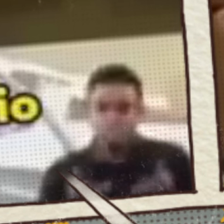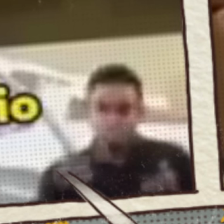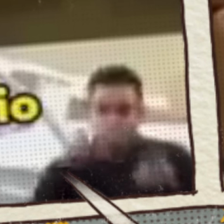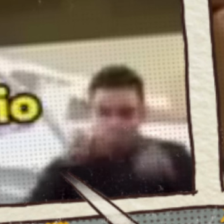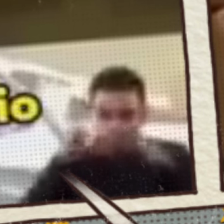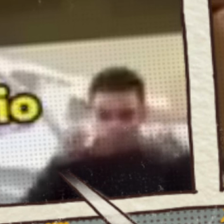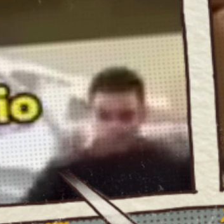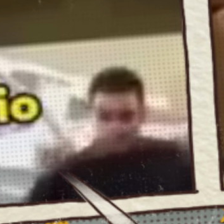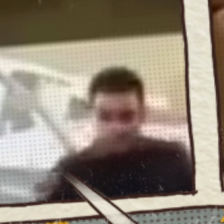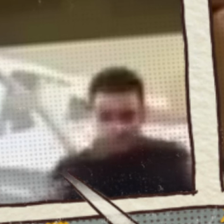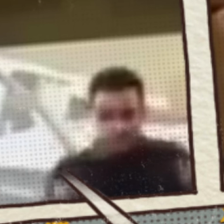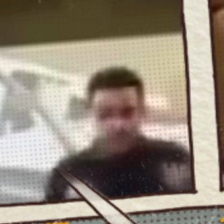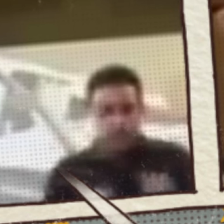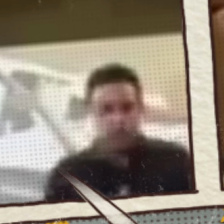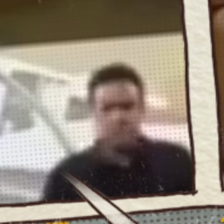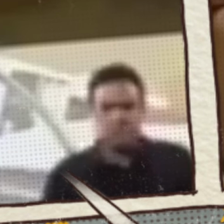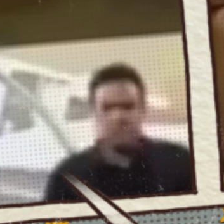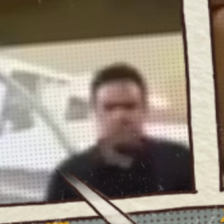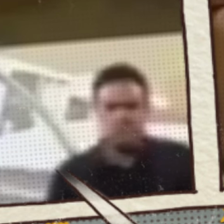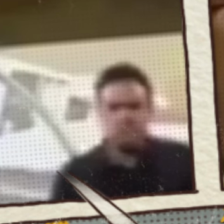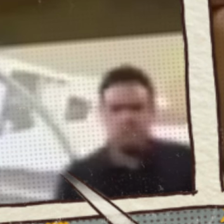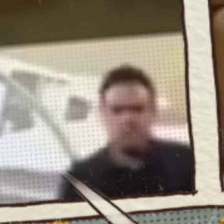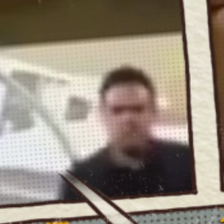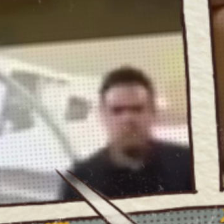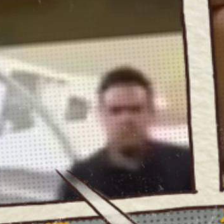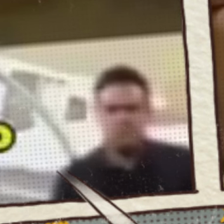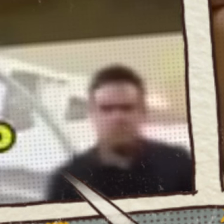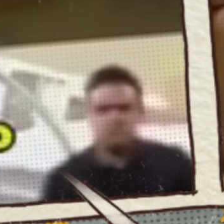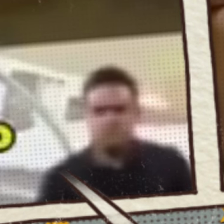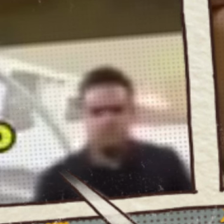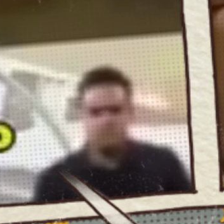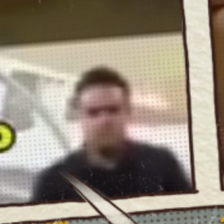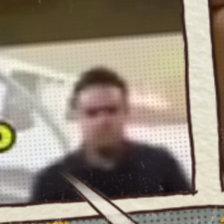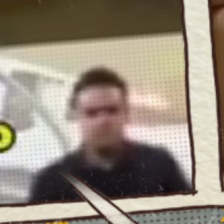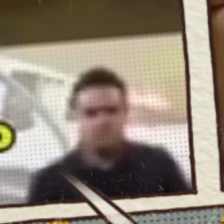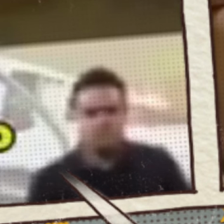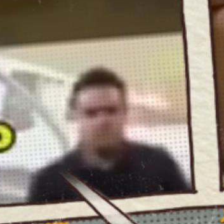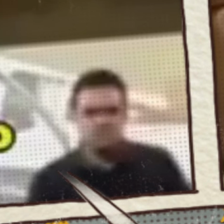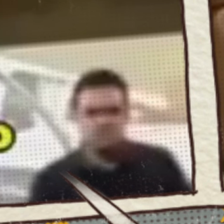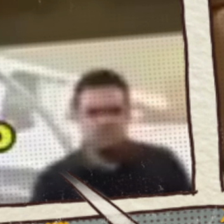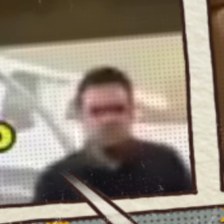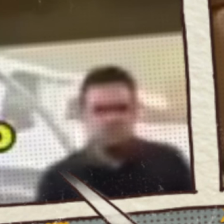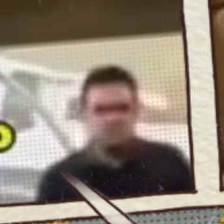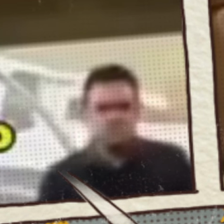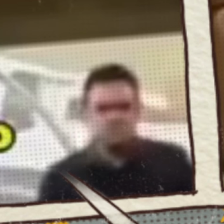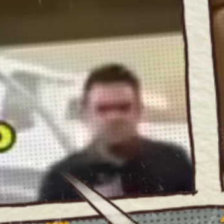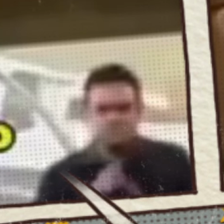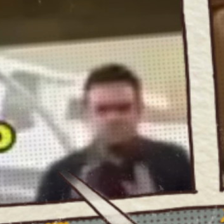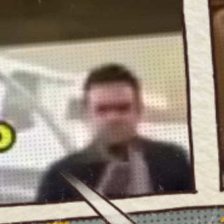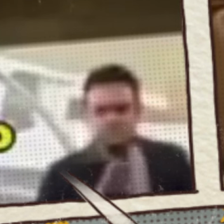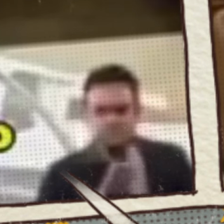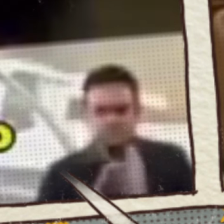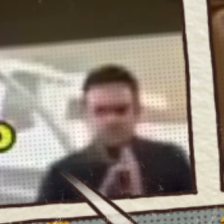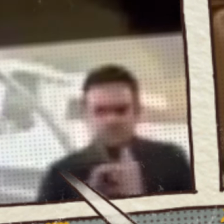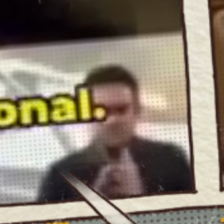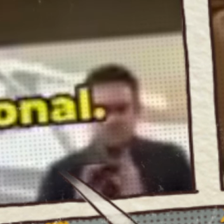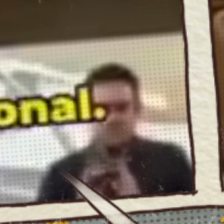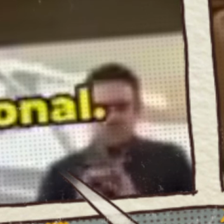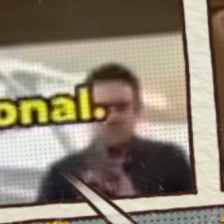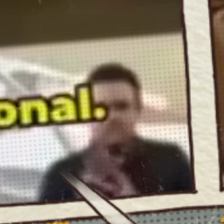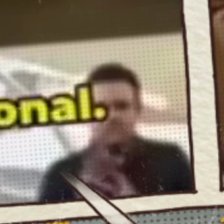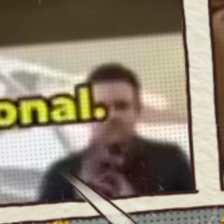evitar isso por meio de uma ilegítima intervenção estatal na liberdade de